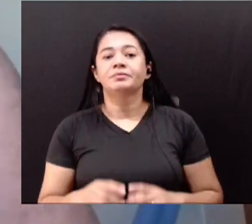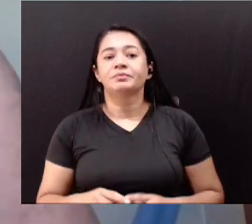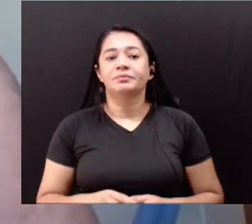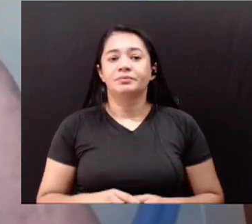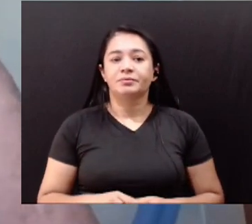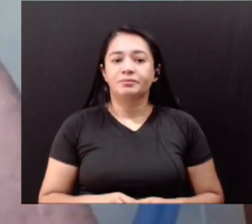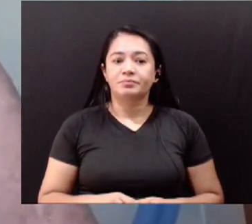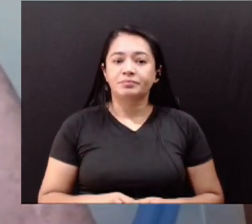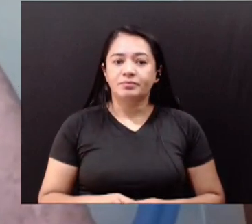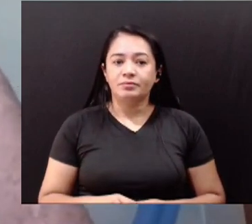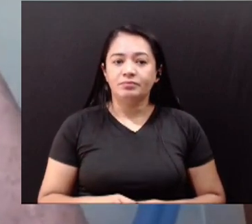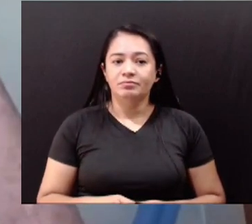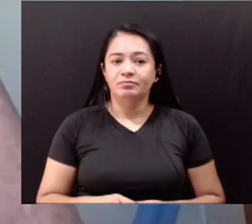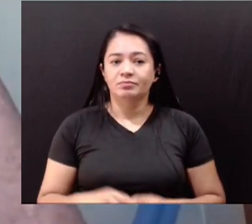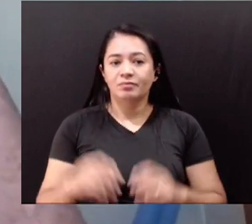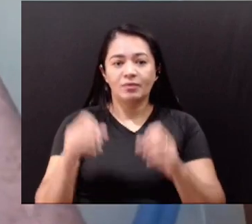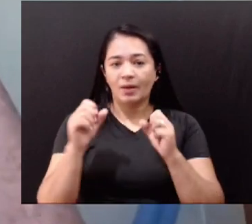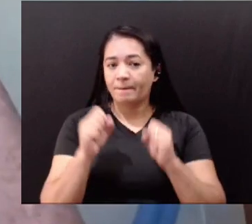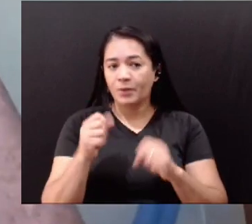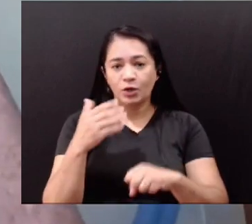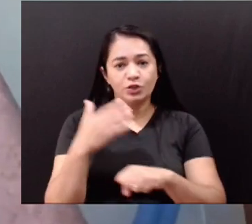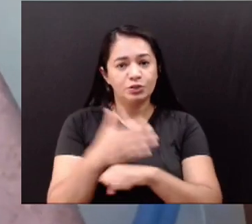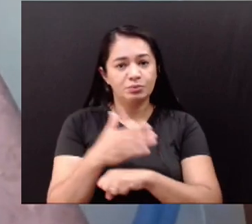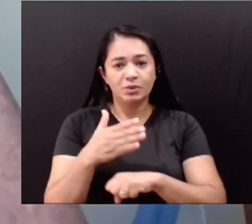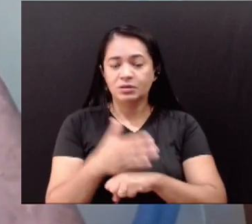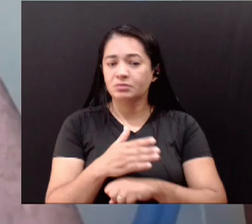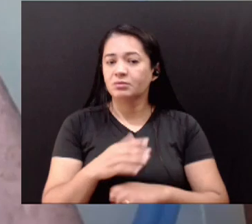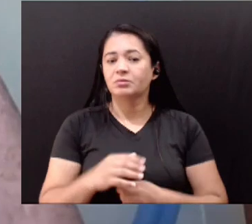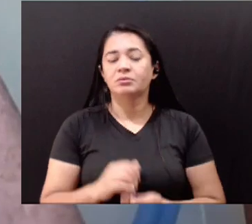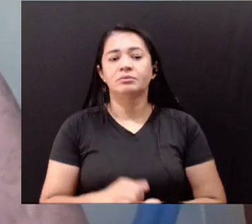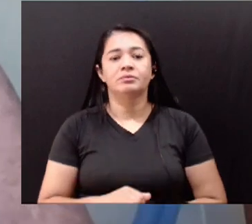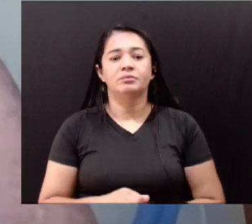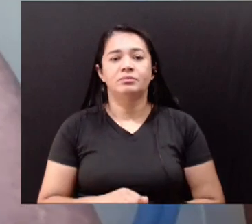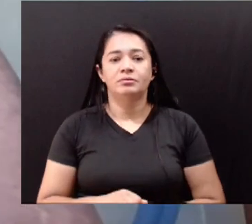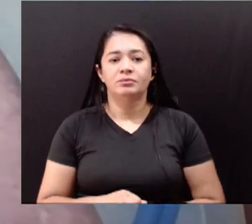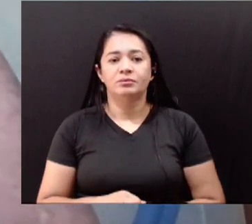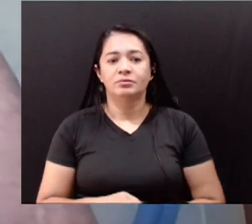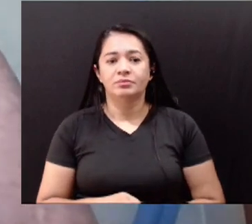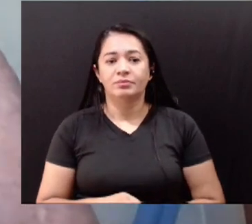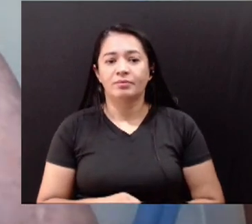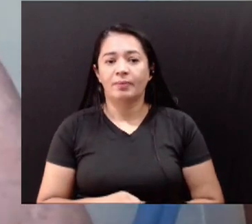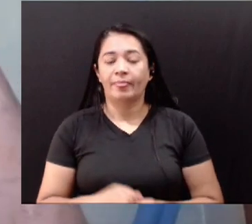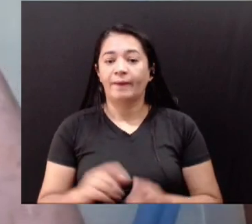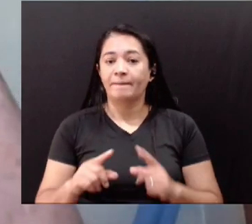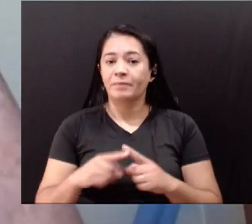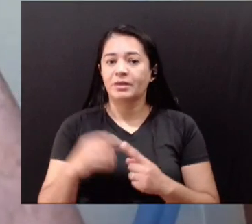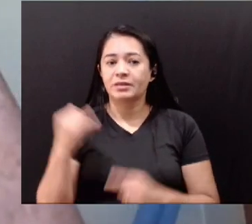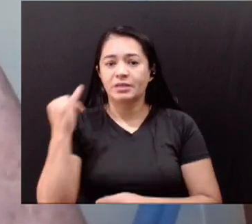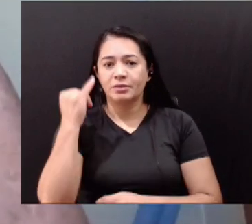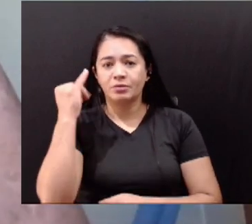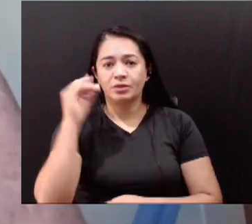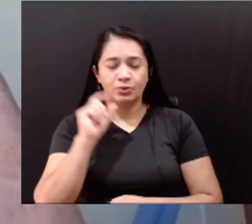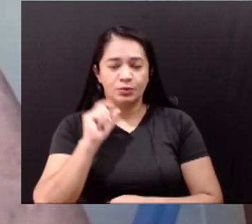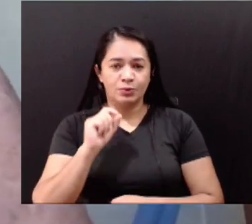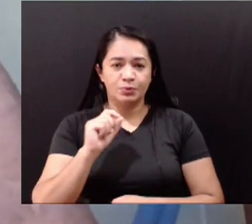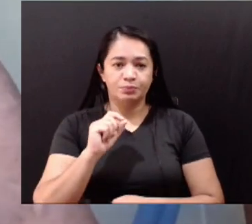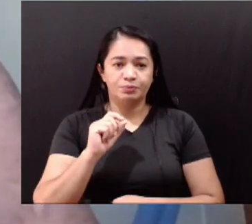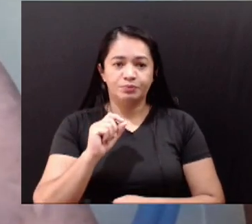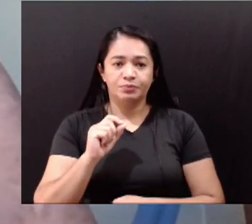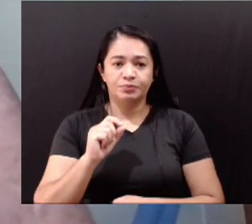e pode participar. Uma coisa que é importante colocar é